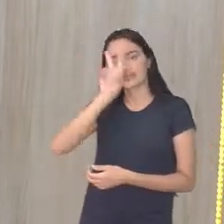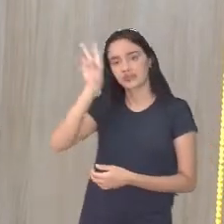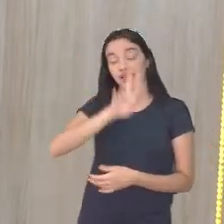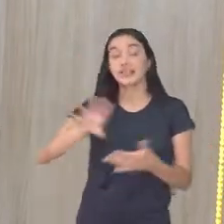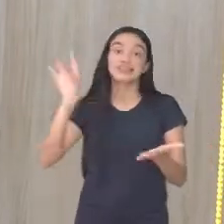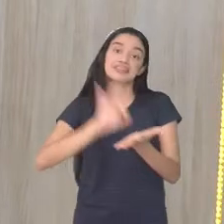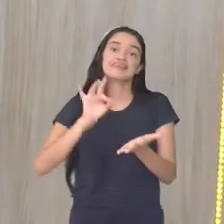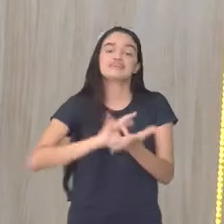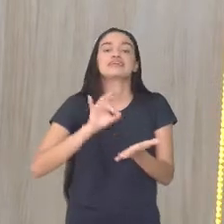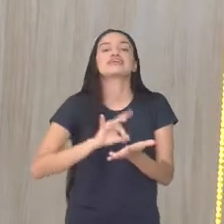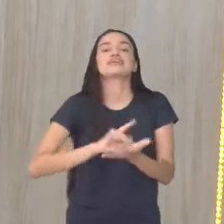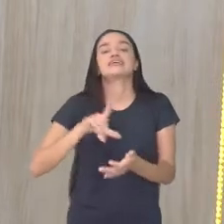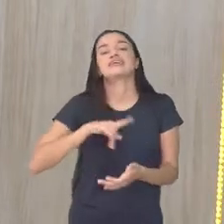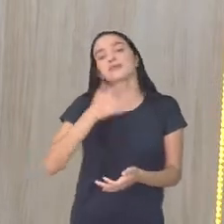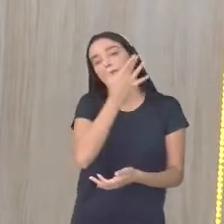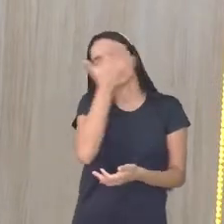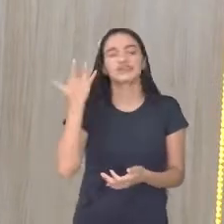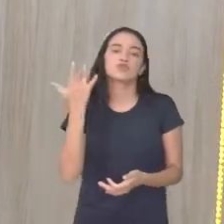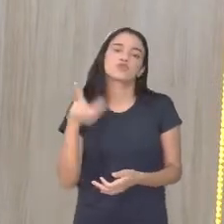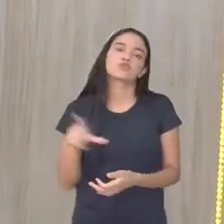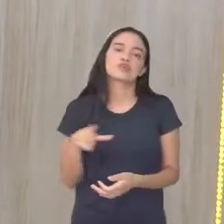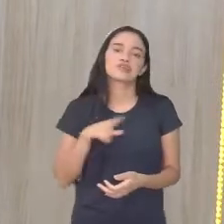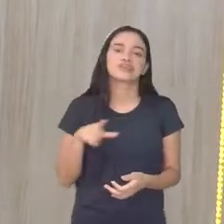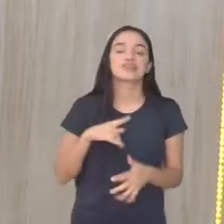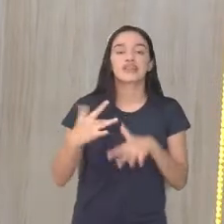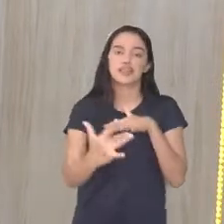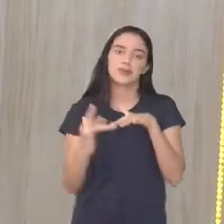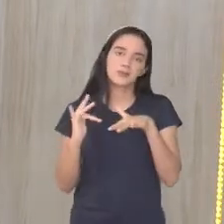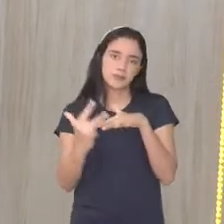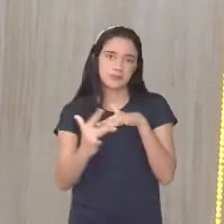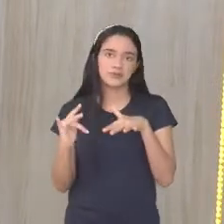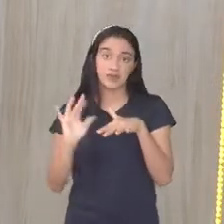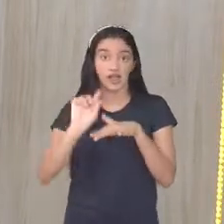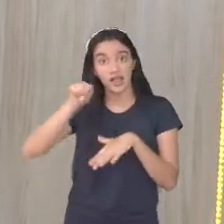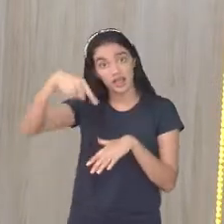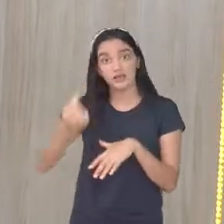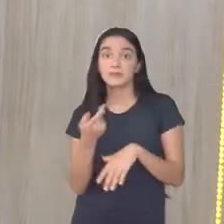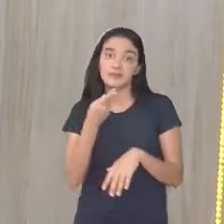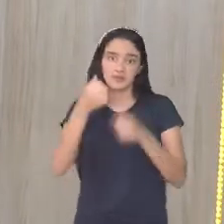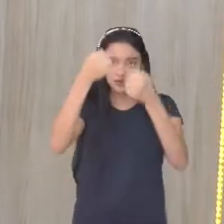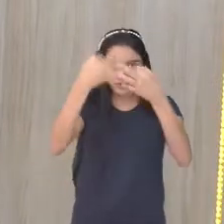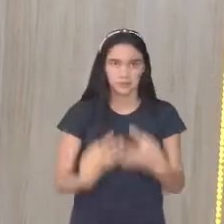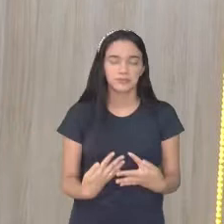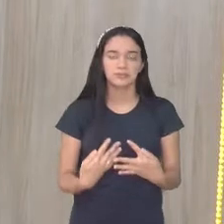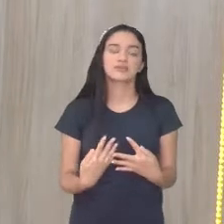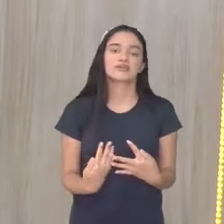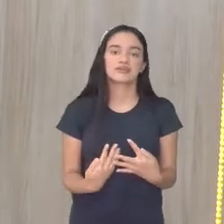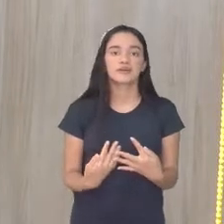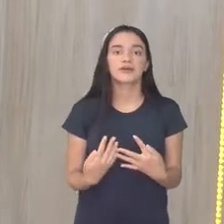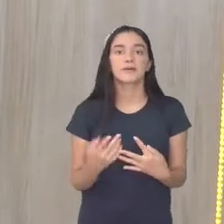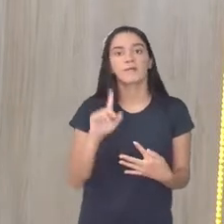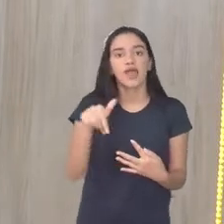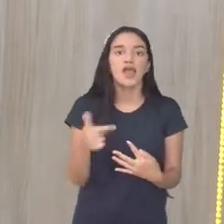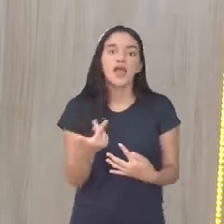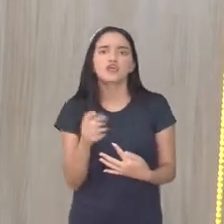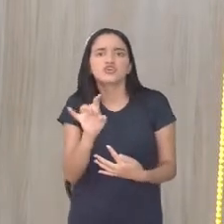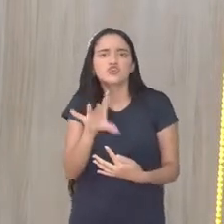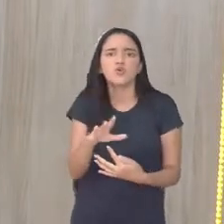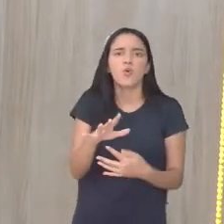artística. A imagem produzida de maneira desordenada contribuiu para que a identidade do sujeito se tornasse cada